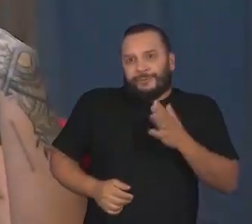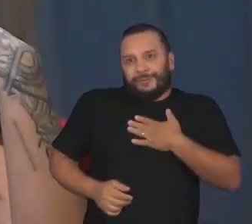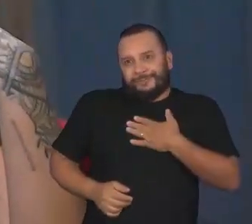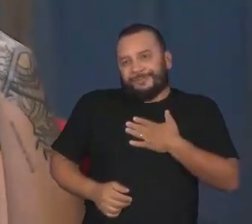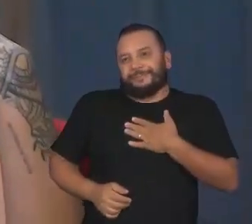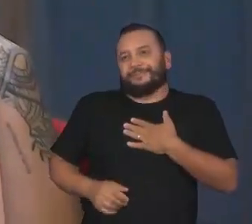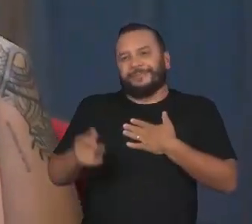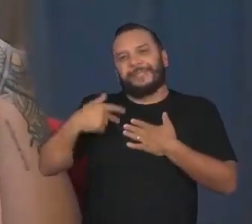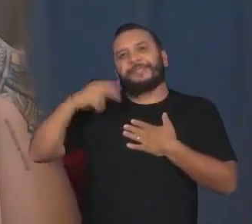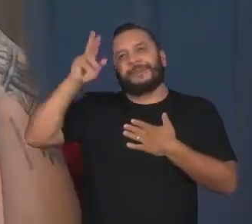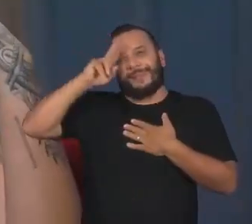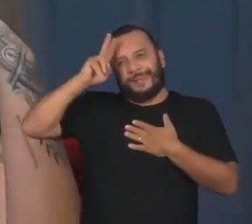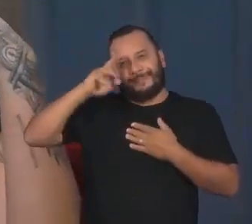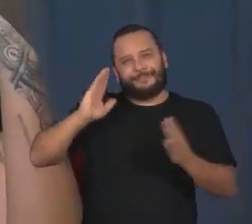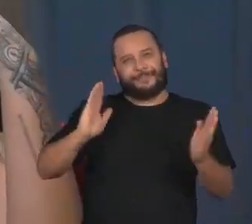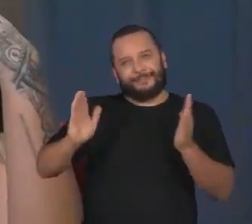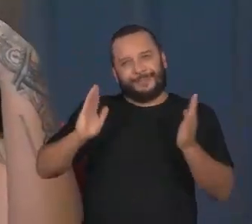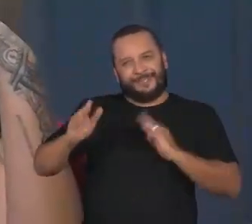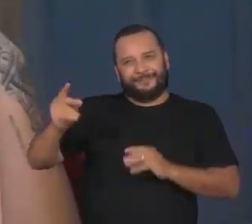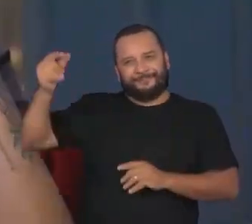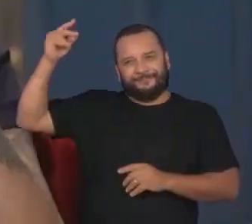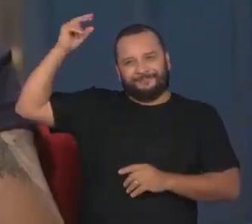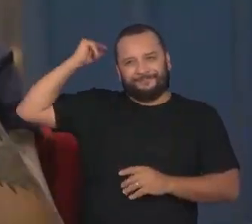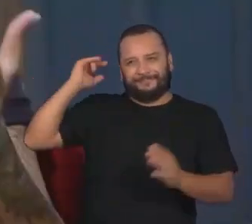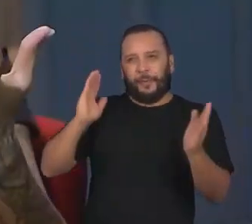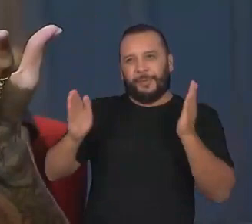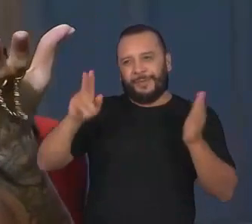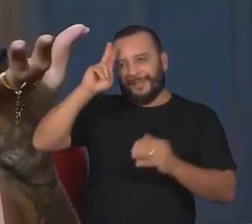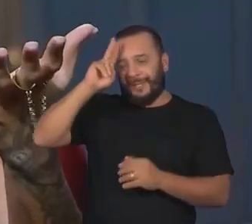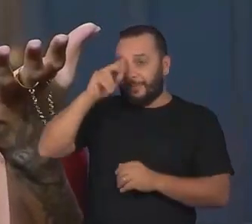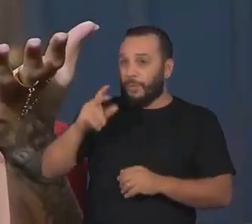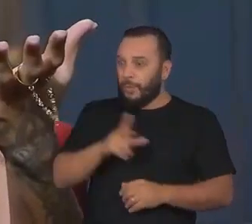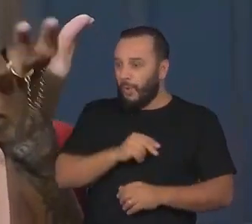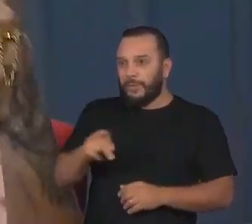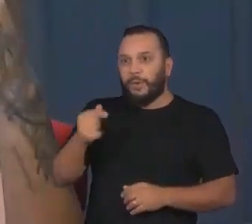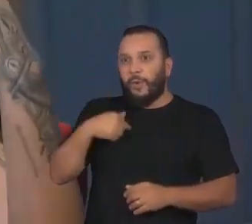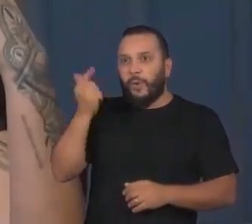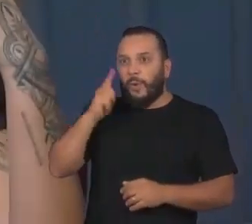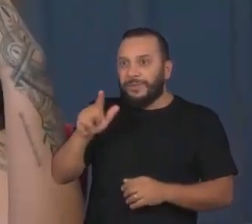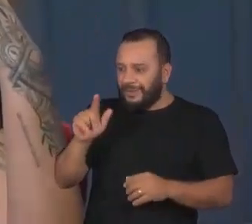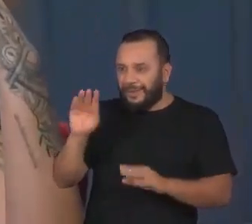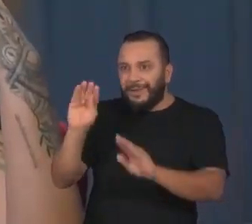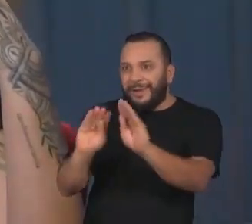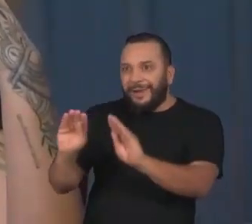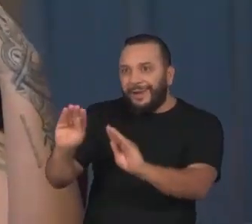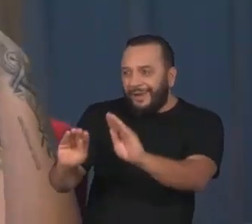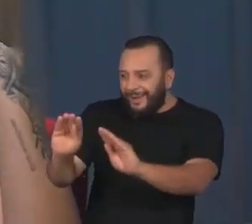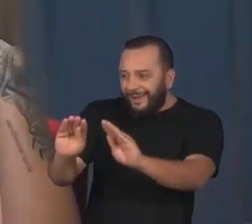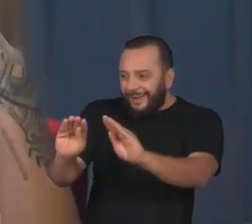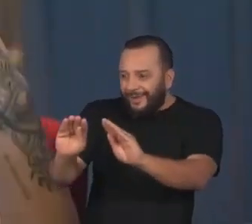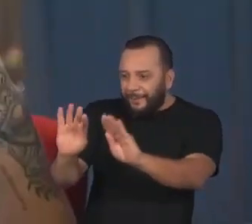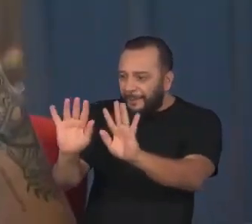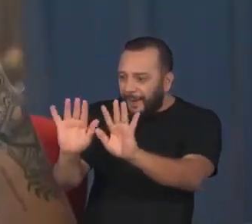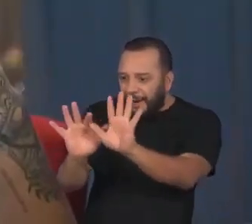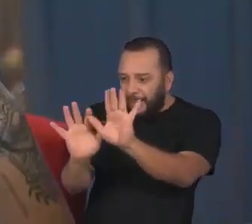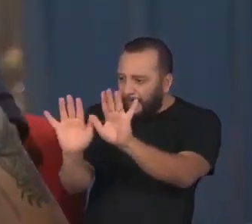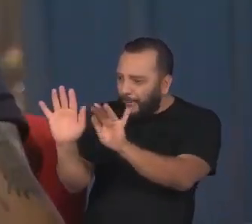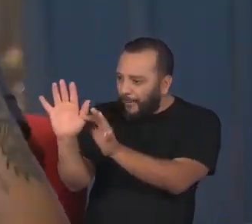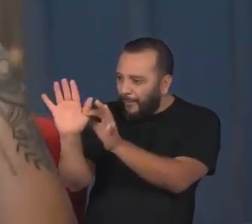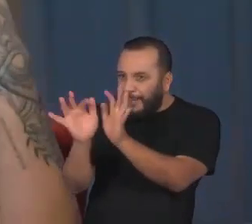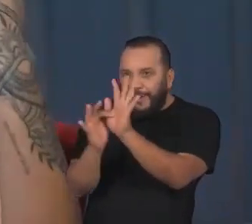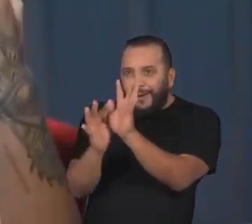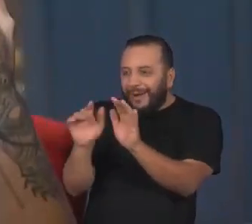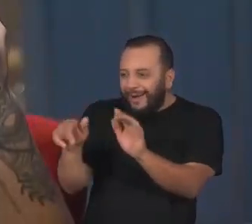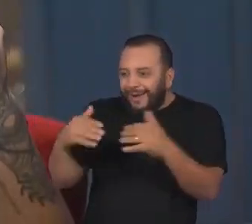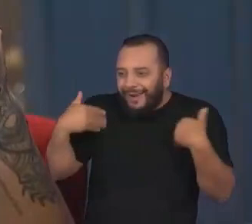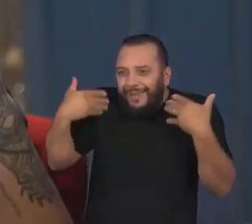eu lembro daquela cena eu olhava a minha mãe e falava Caraca eu consegui fazer isso com a minha mão tipo eu trouxe uma alegria para minha mãe Sendo que eu tô vendo a situação da minha mãe eu